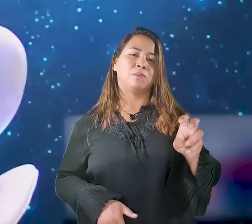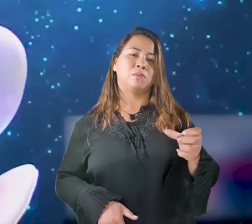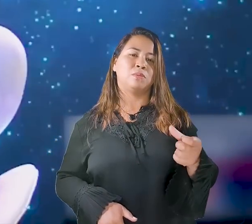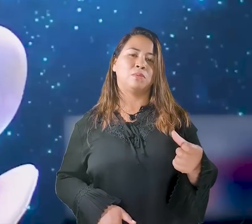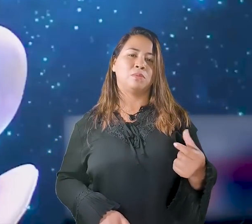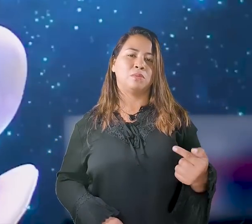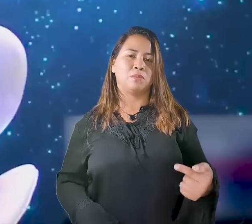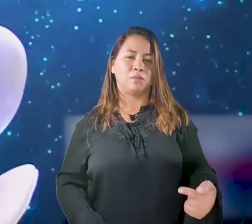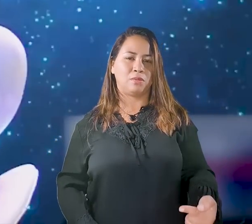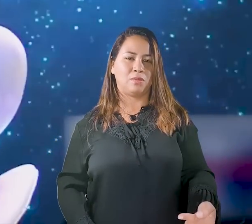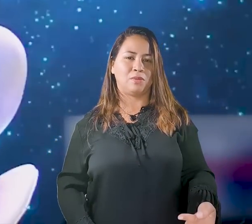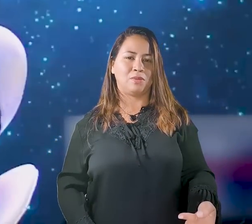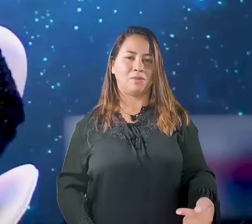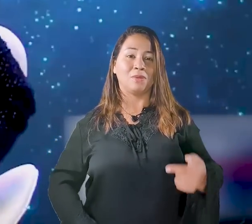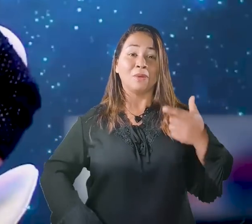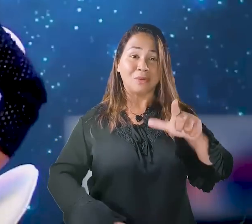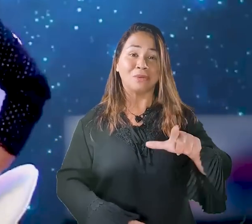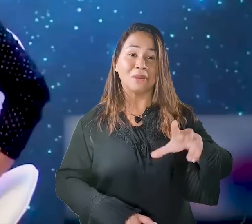Consegue perceber